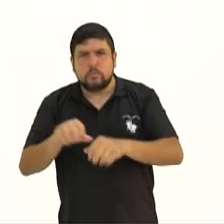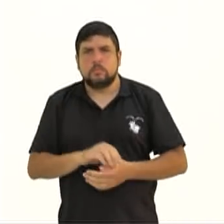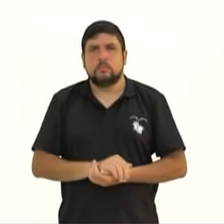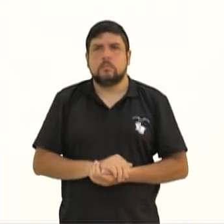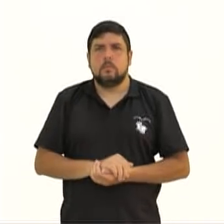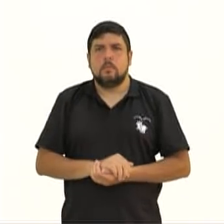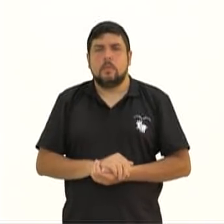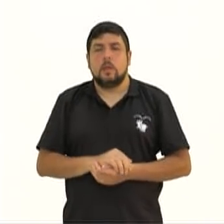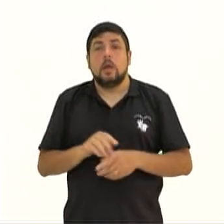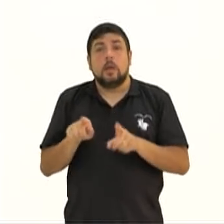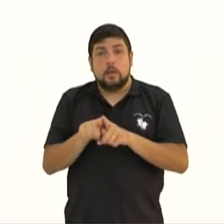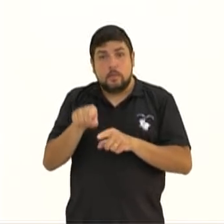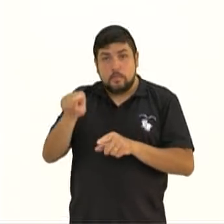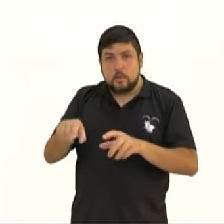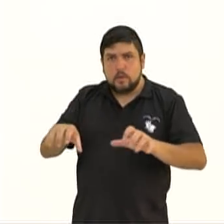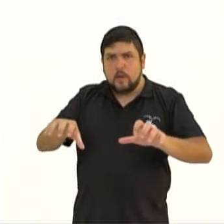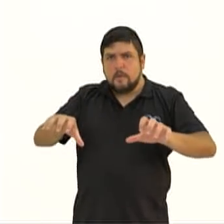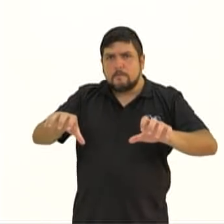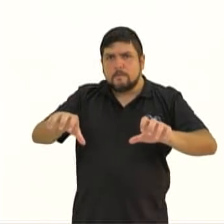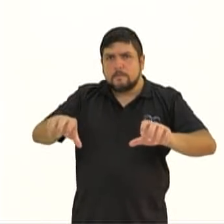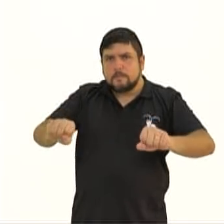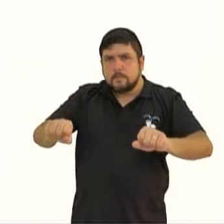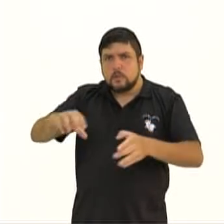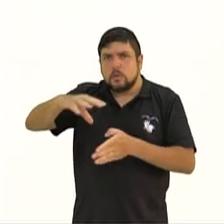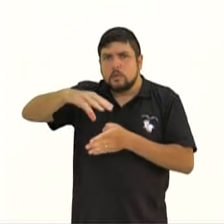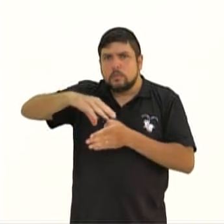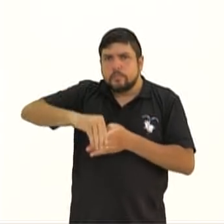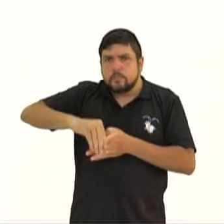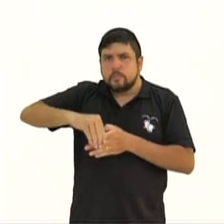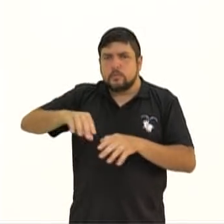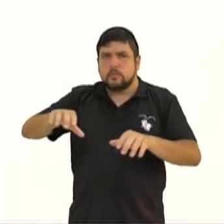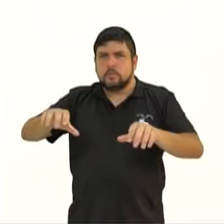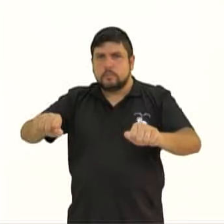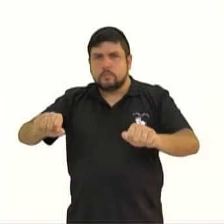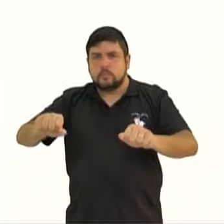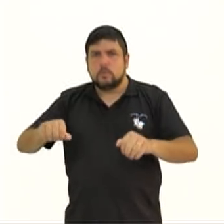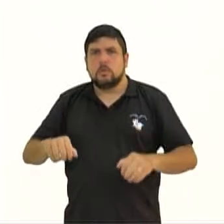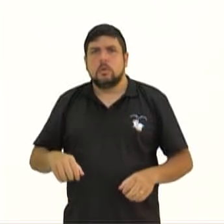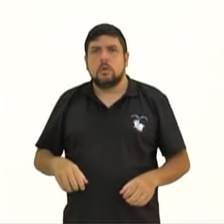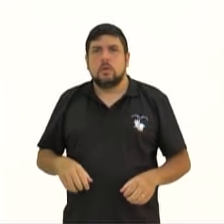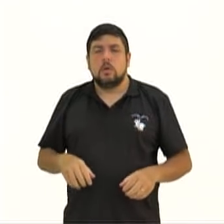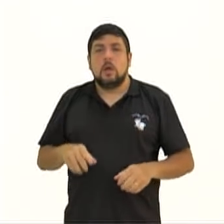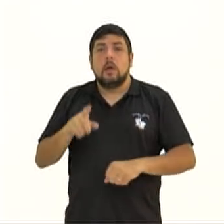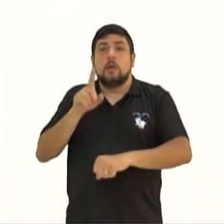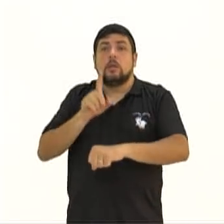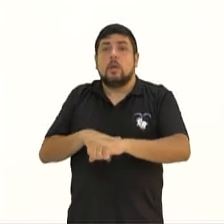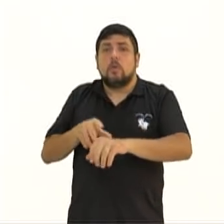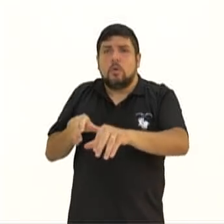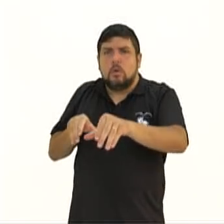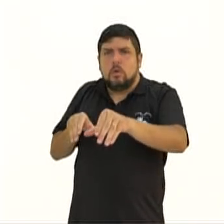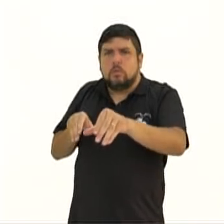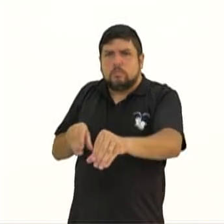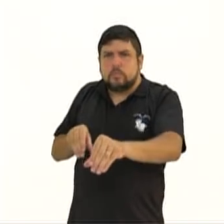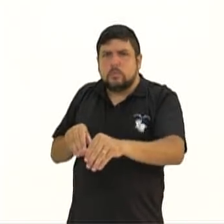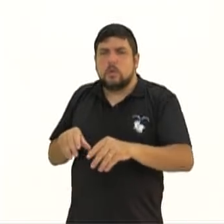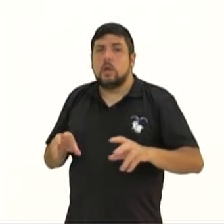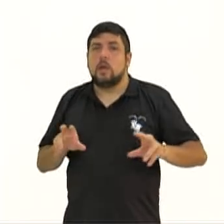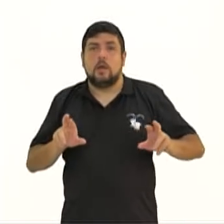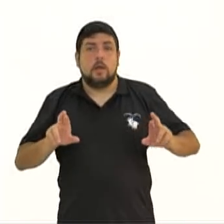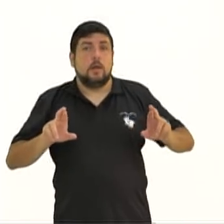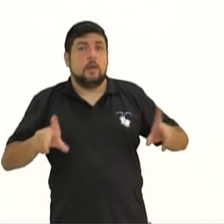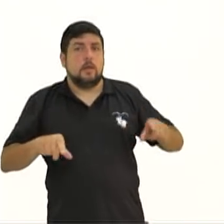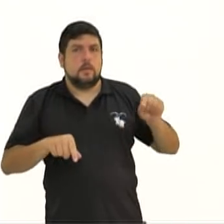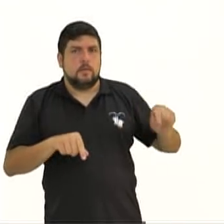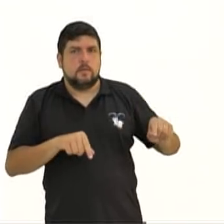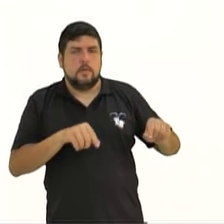mountain bike, quando você aciona o freio, ele trava os pneus na hora, ele é um freio diferente, né,